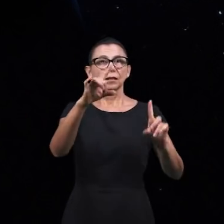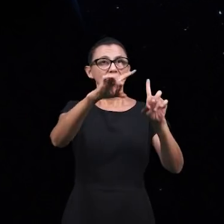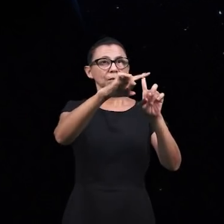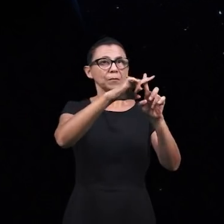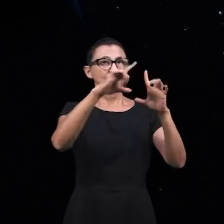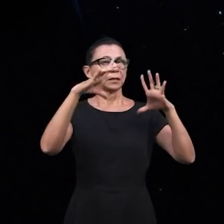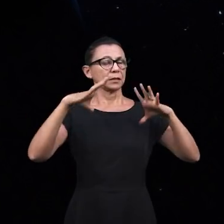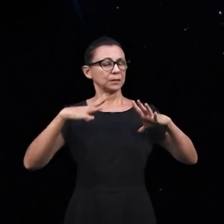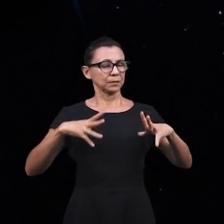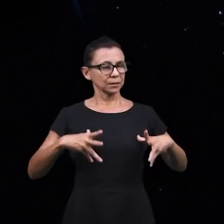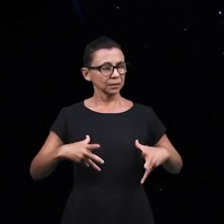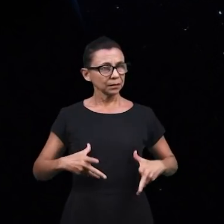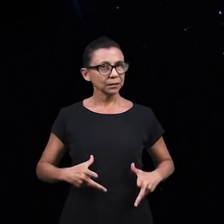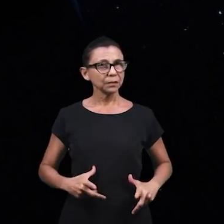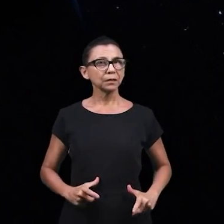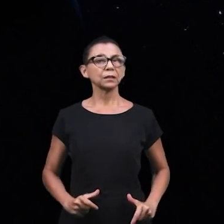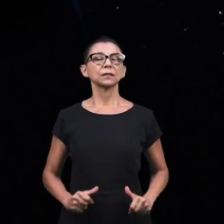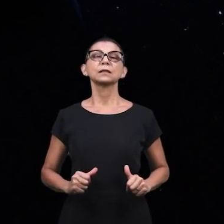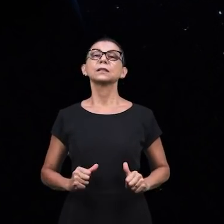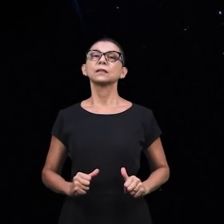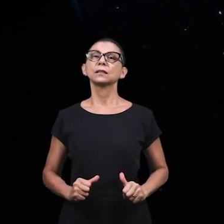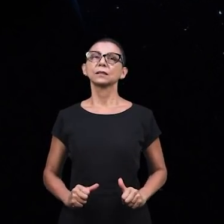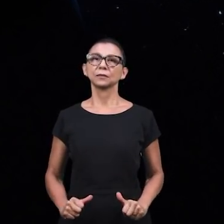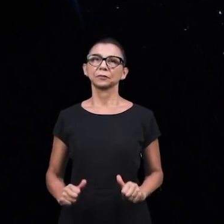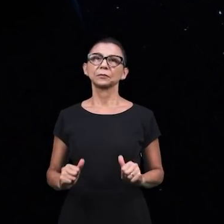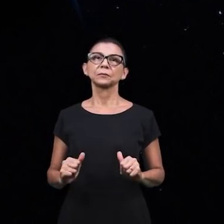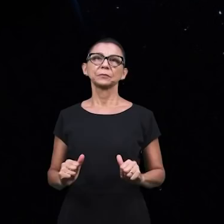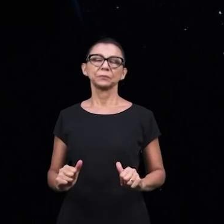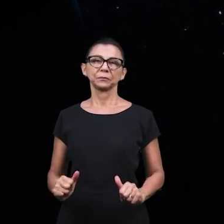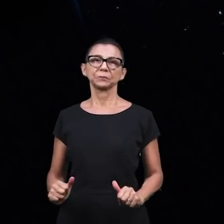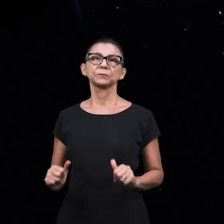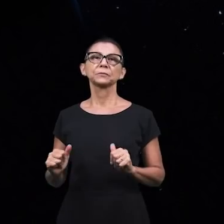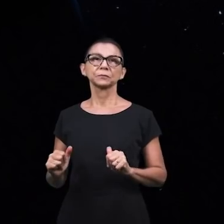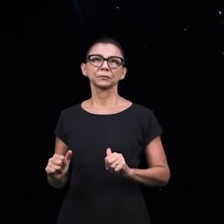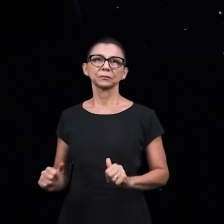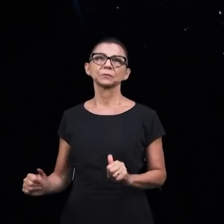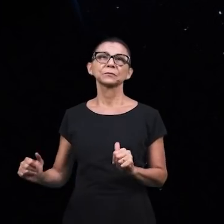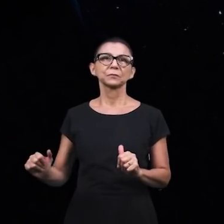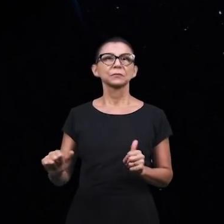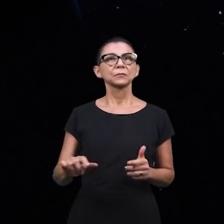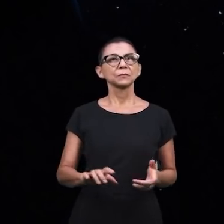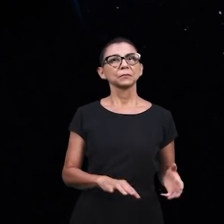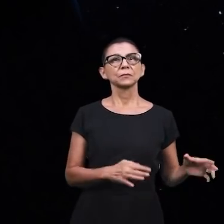carmesim.